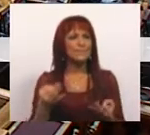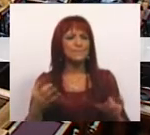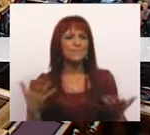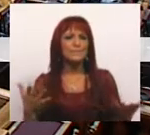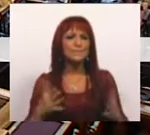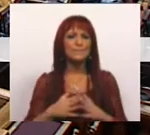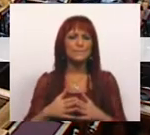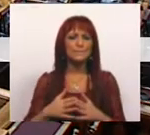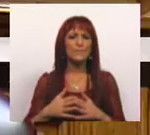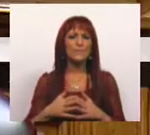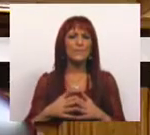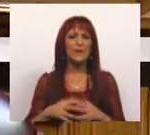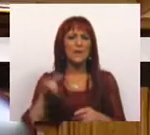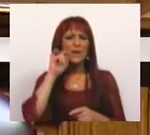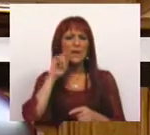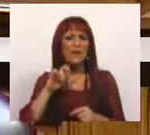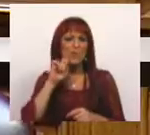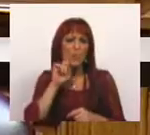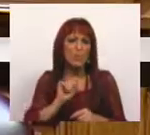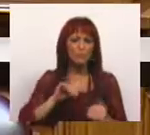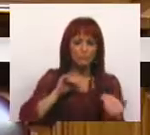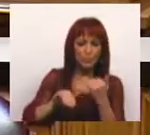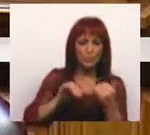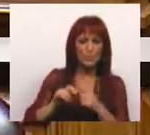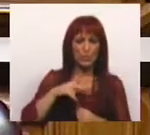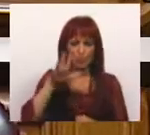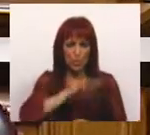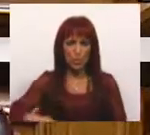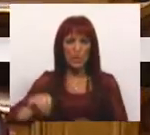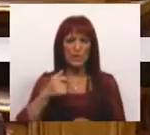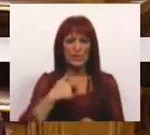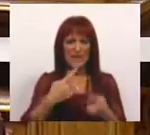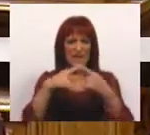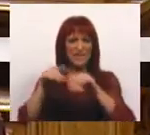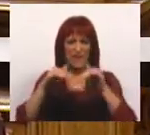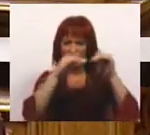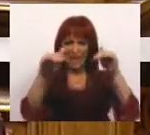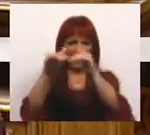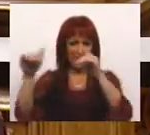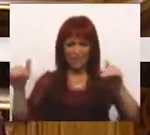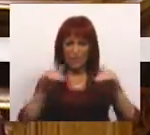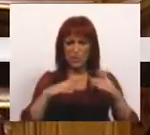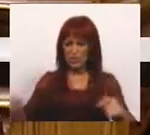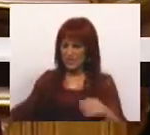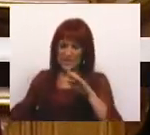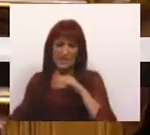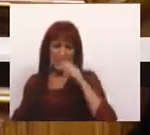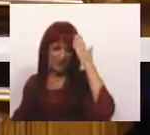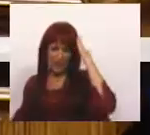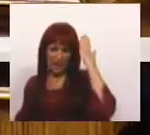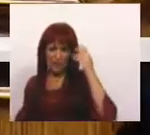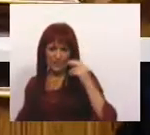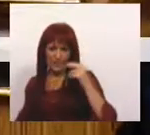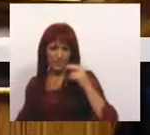efetivamente pugnar pela segurança rodoviária no nosso país aos mais diversos níveis e se entendermos